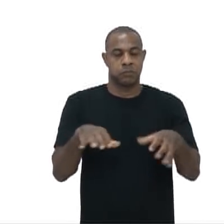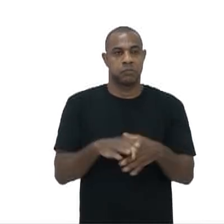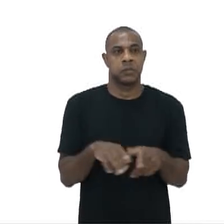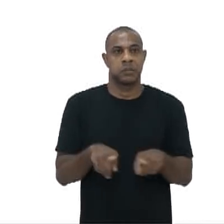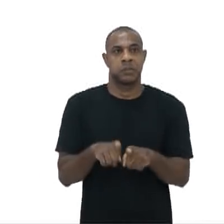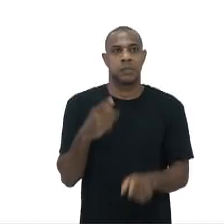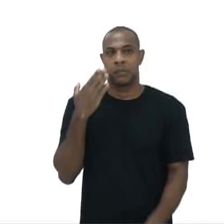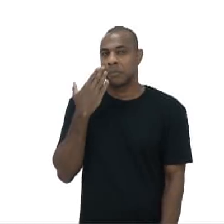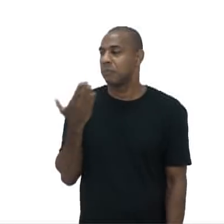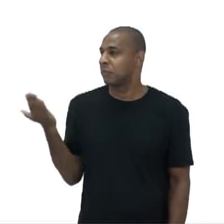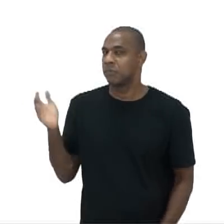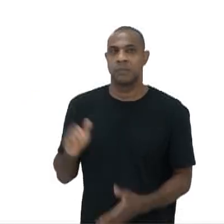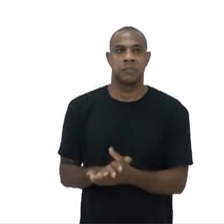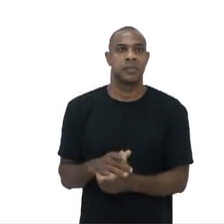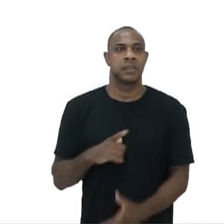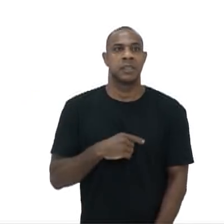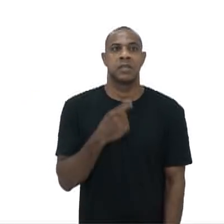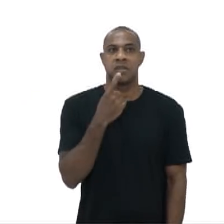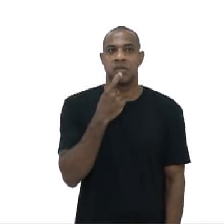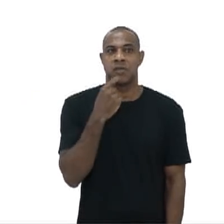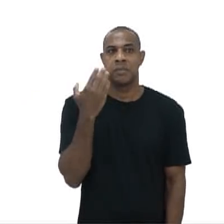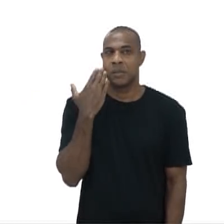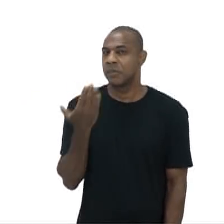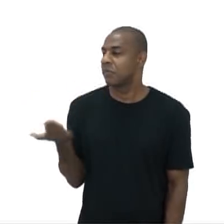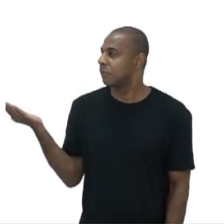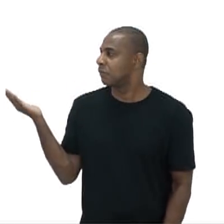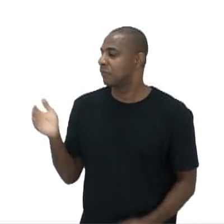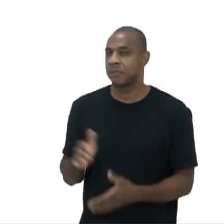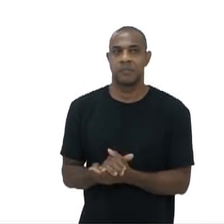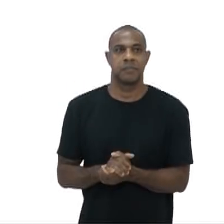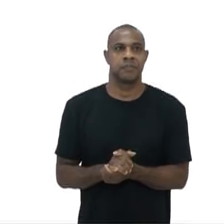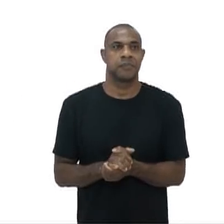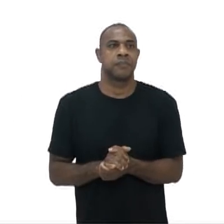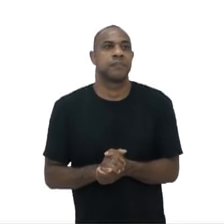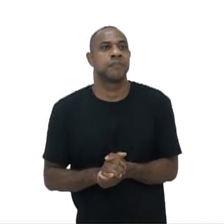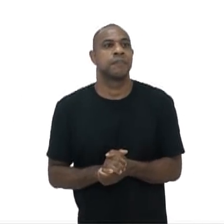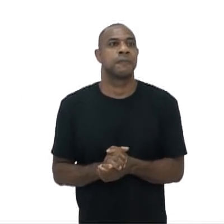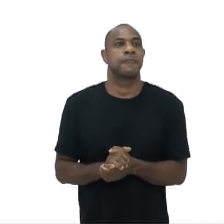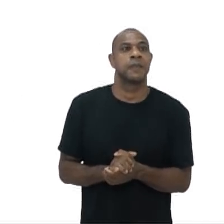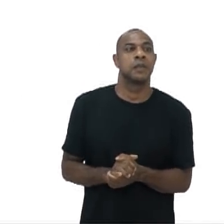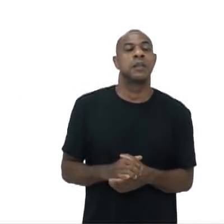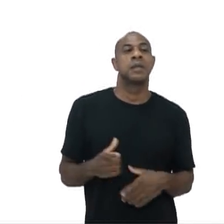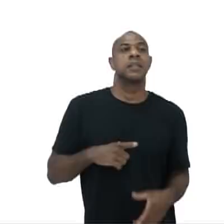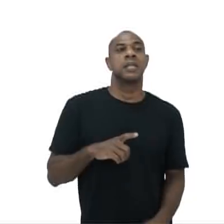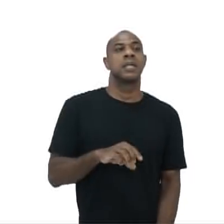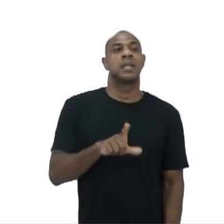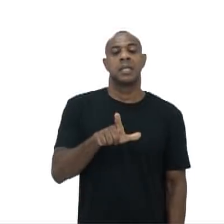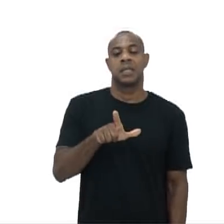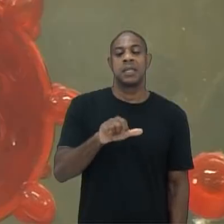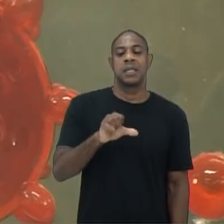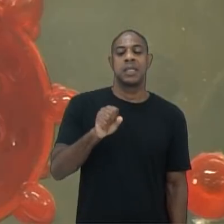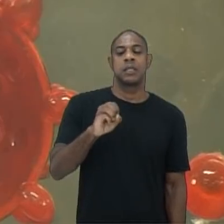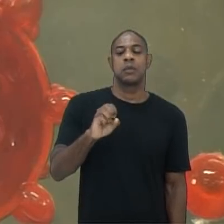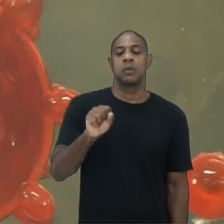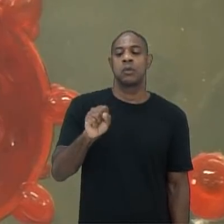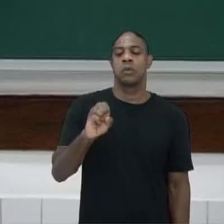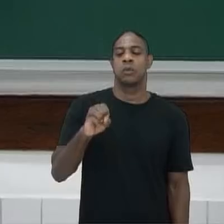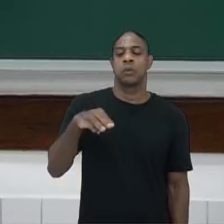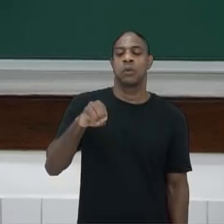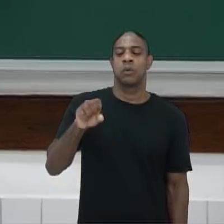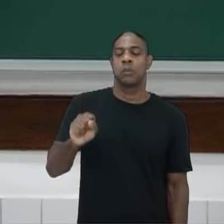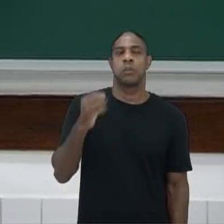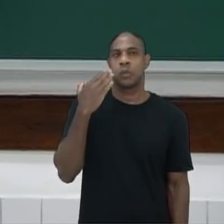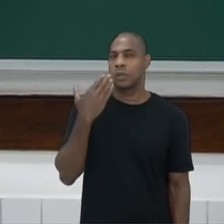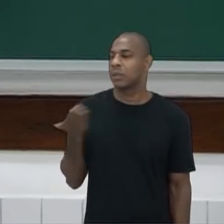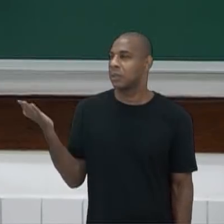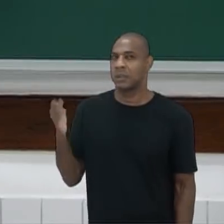vermelho, são dois tubinhos e aqui a gente vê uma imagem dele de microscópio. Aqui eu tenho os lisossomos, esse eu tenho no